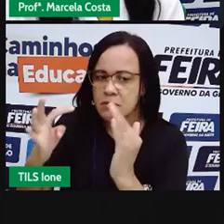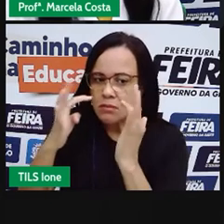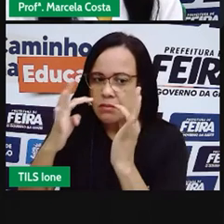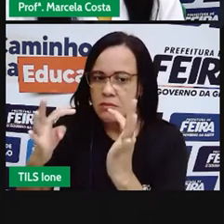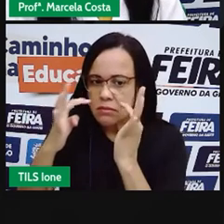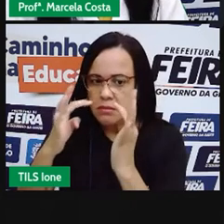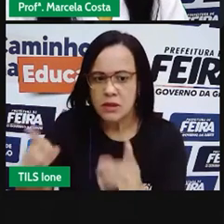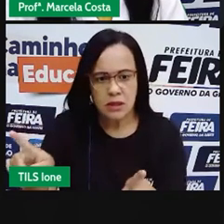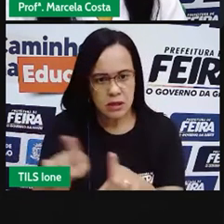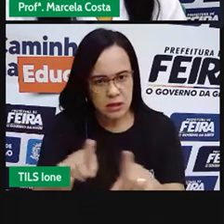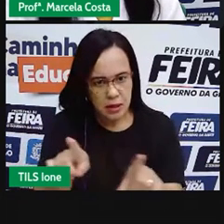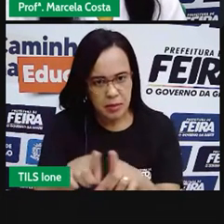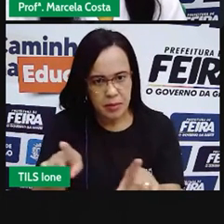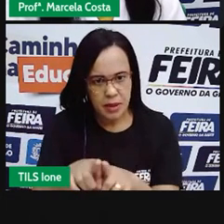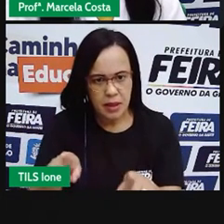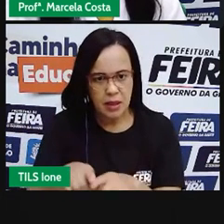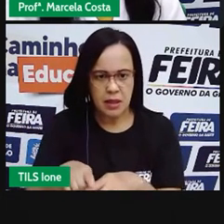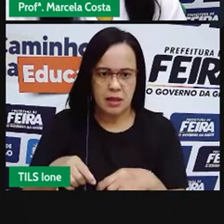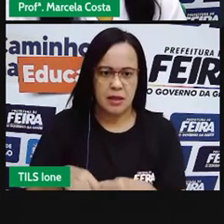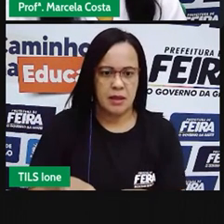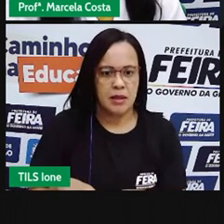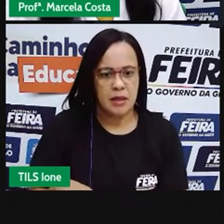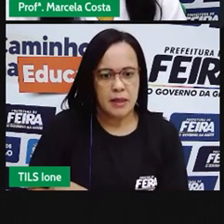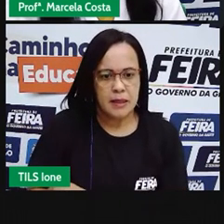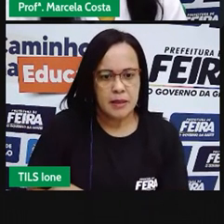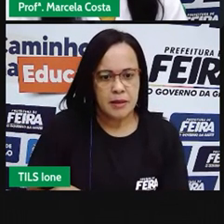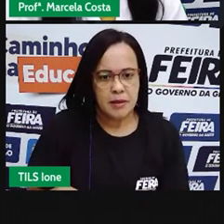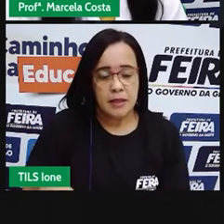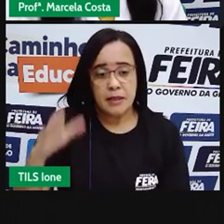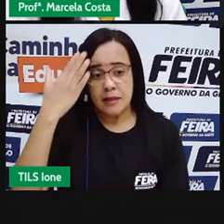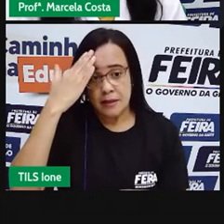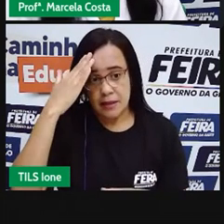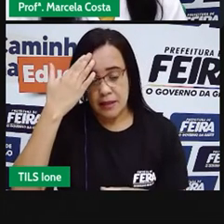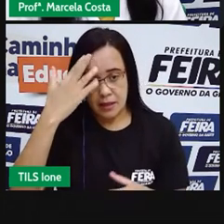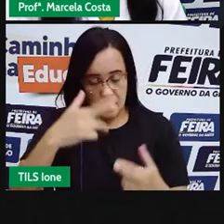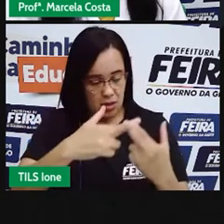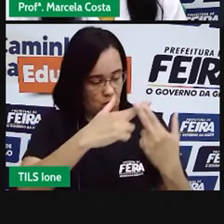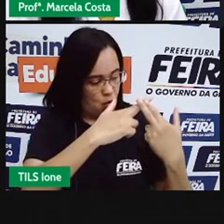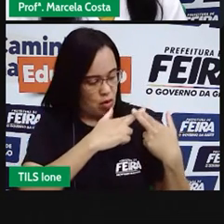e apto a dirigir